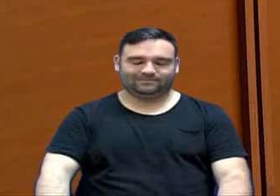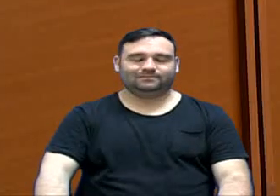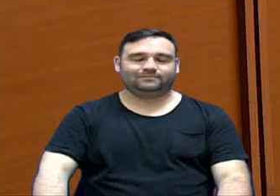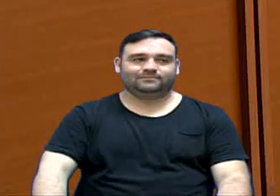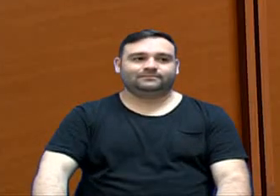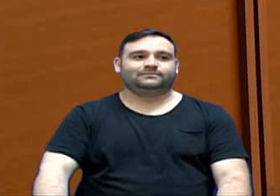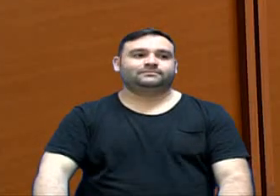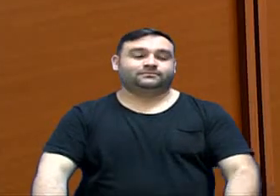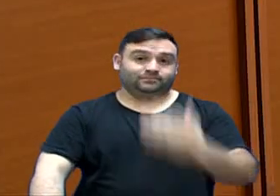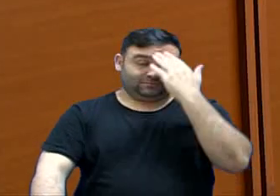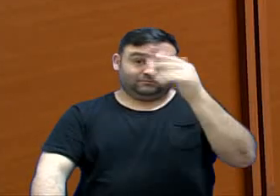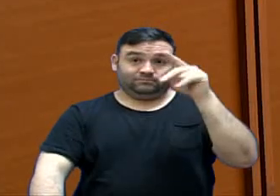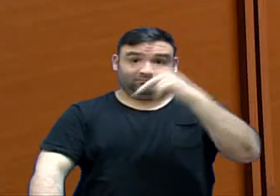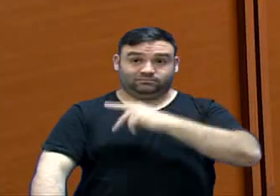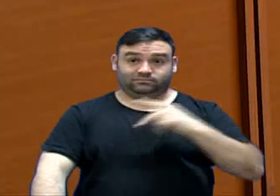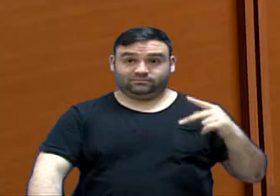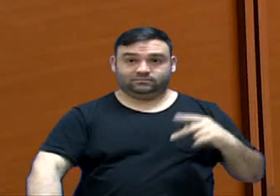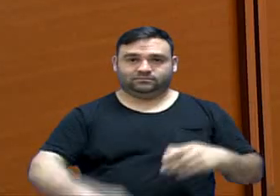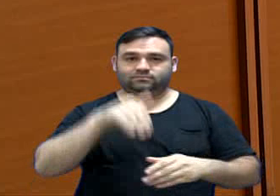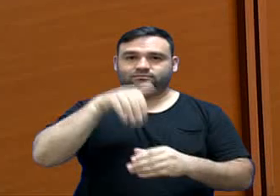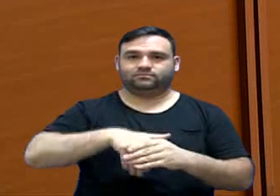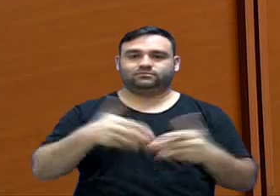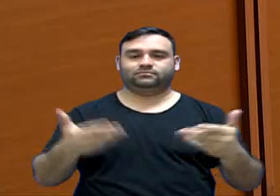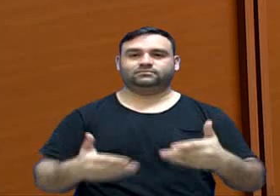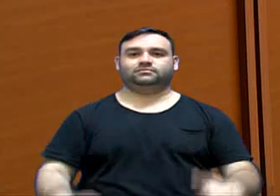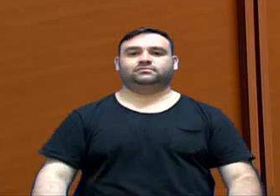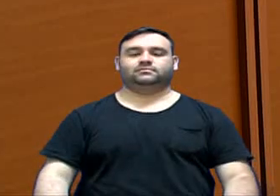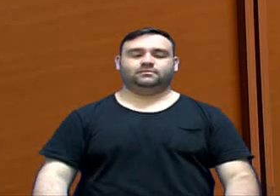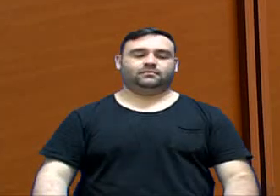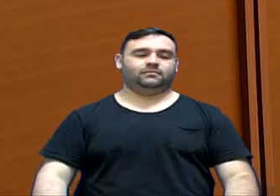Obrigado, senhor presidente. Caminho para a votação.